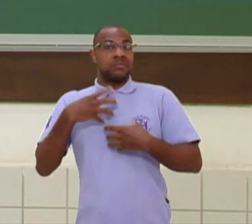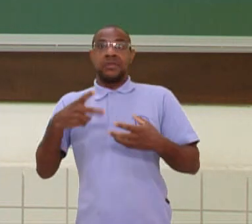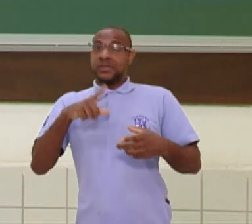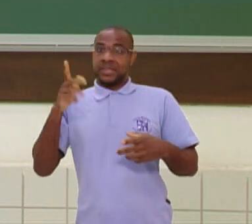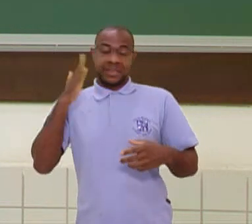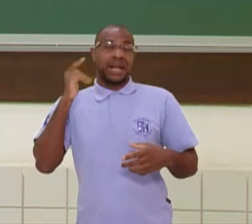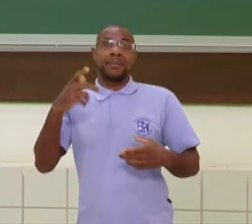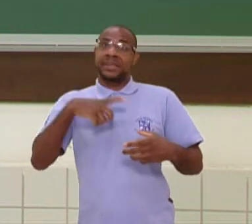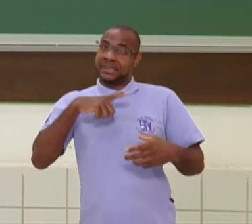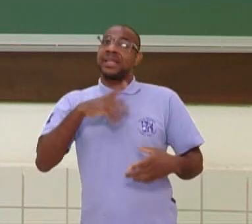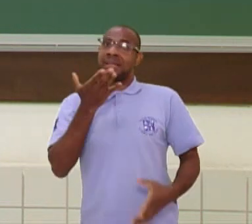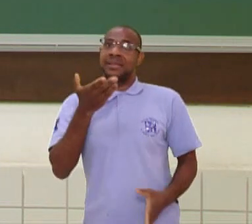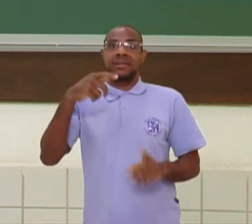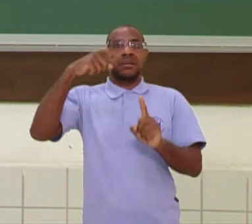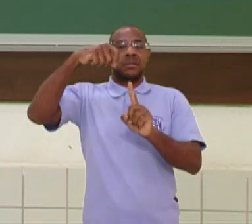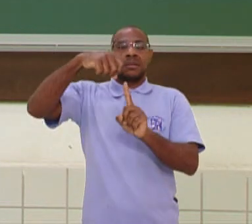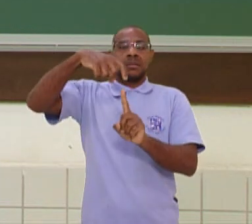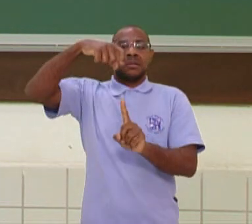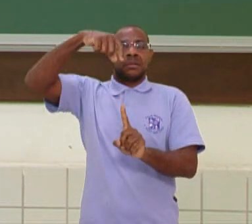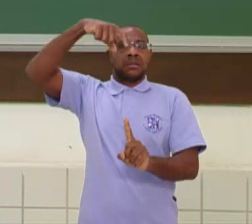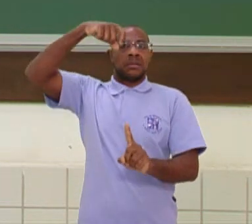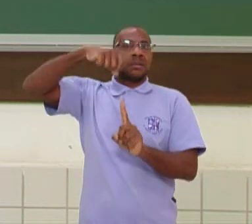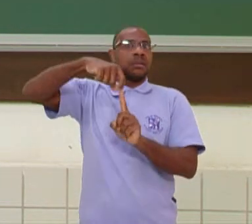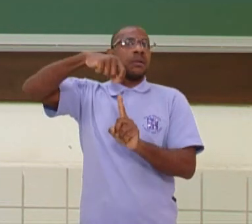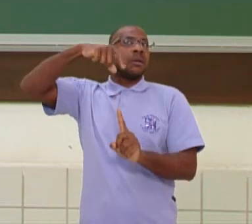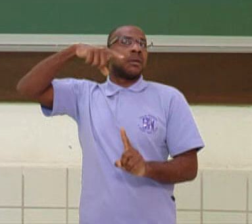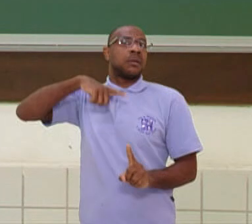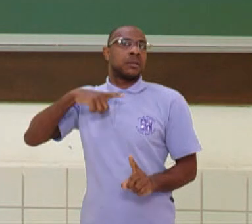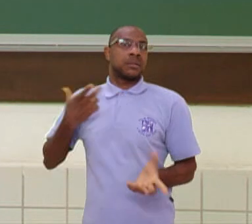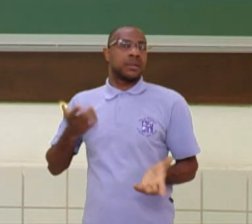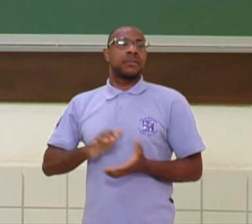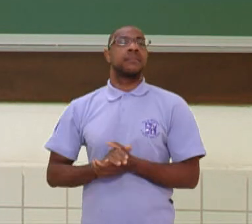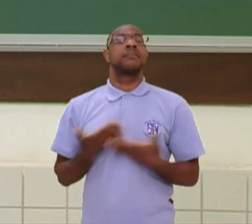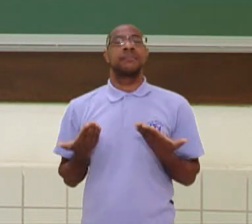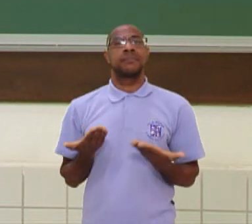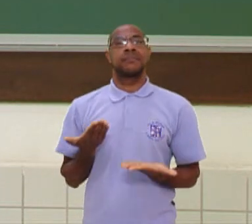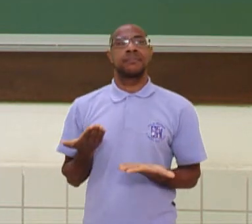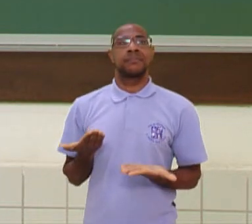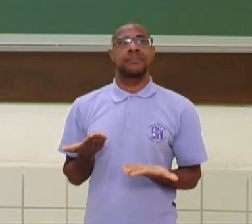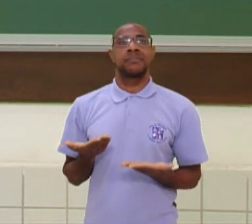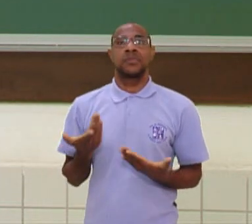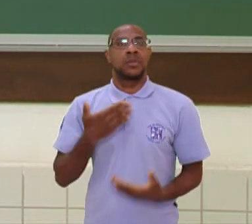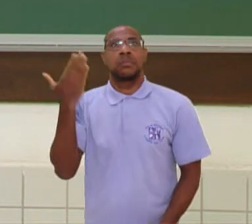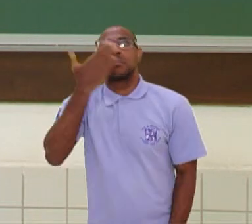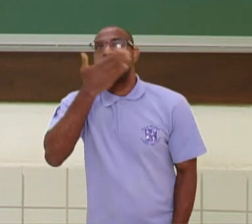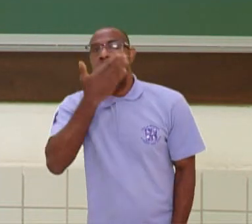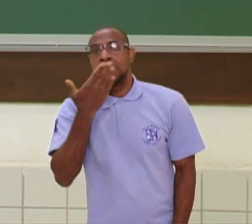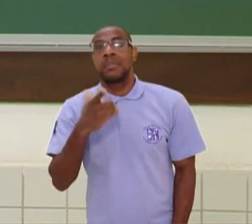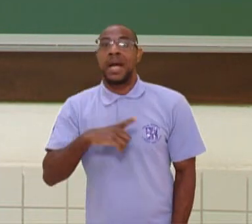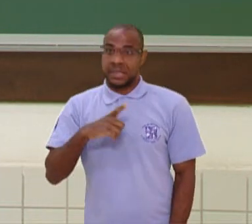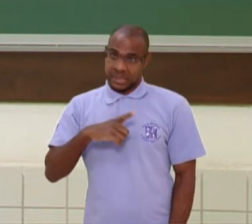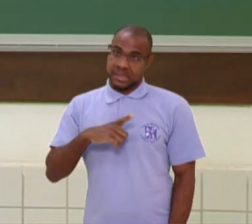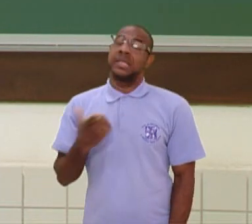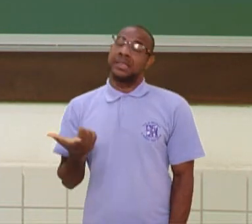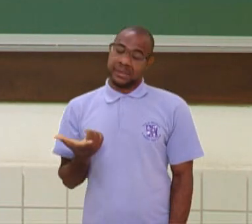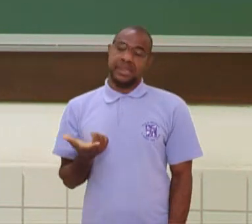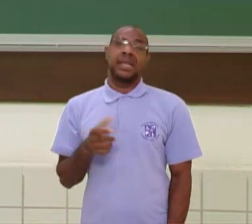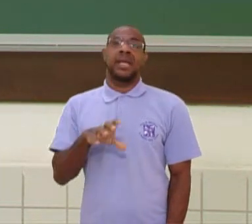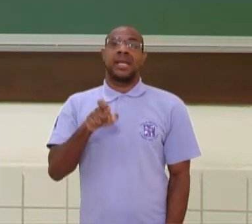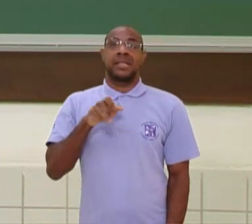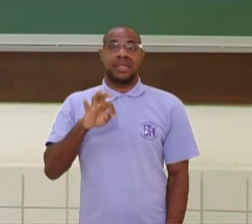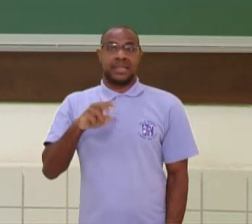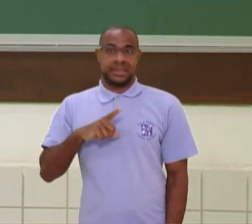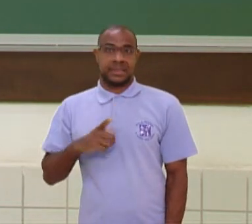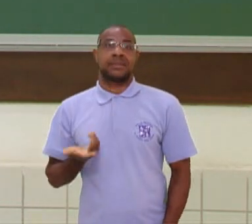tem a mesma característica. Então não seja descrente nesse tipo de situação. Não é porque você não vê que ele não existe, ok? Então sempre atento com